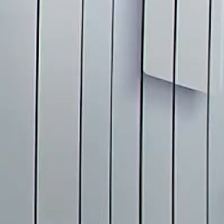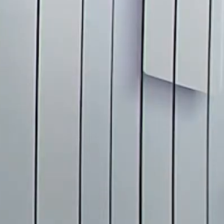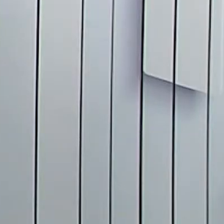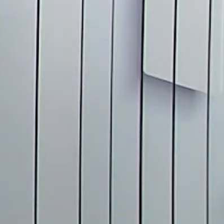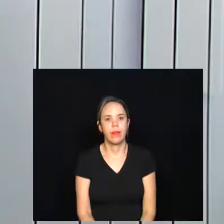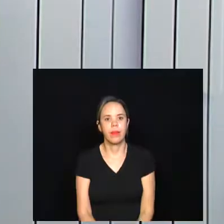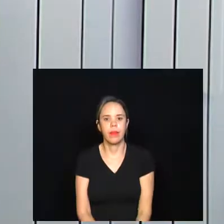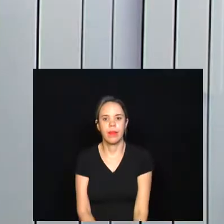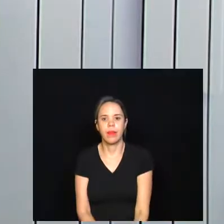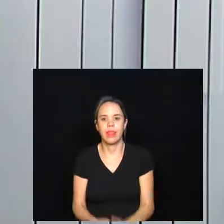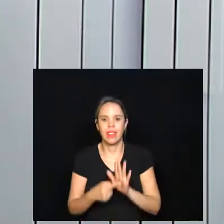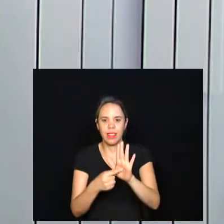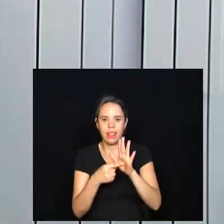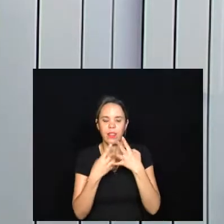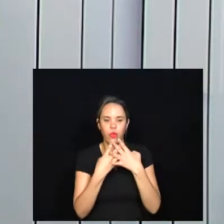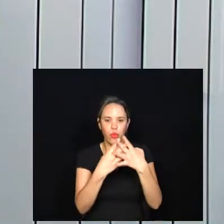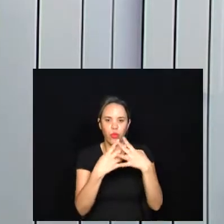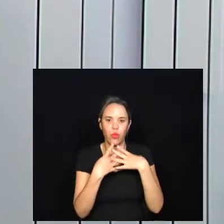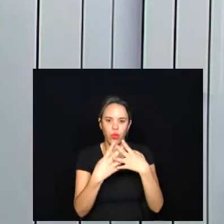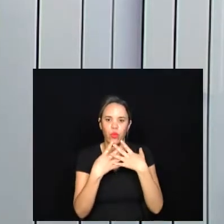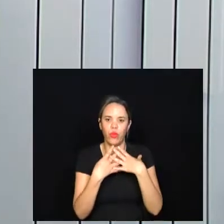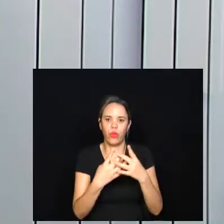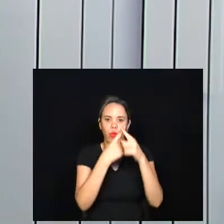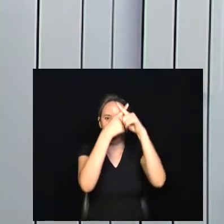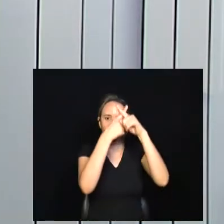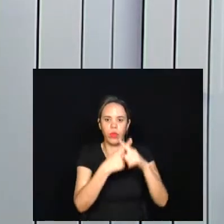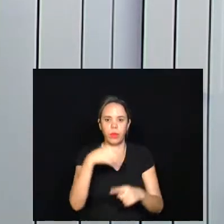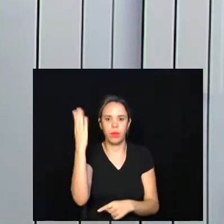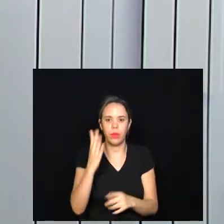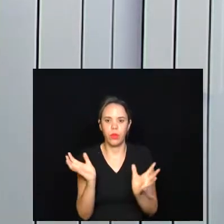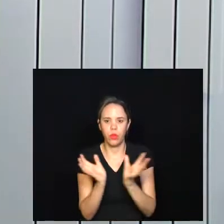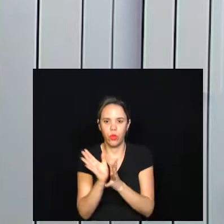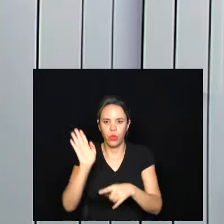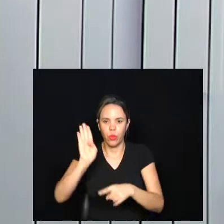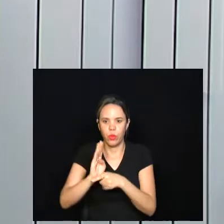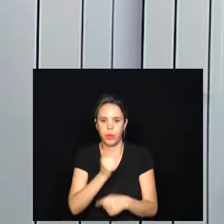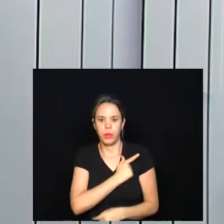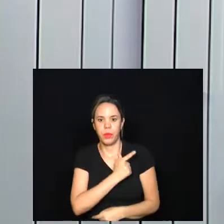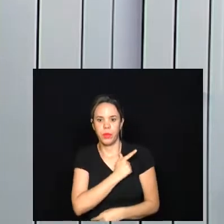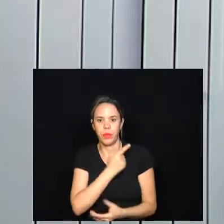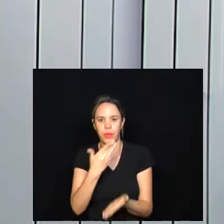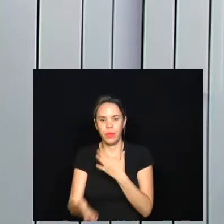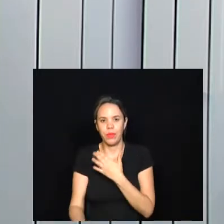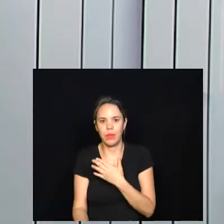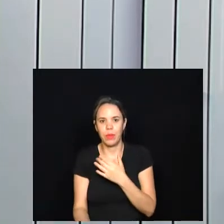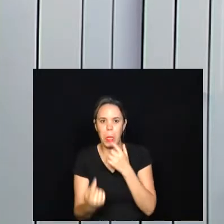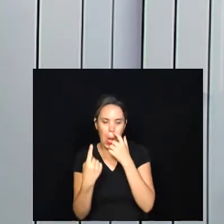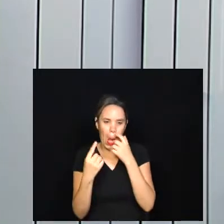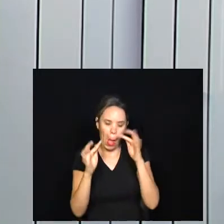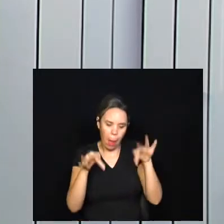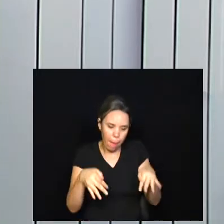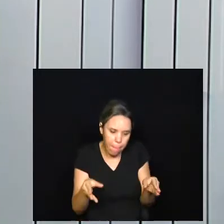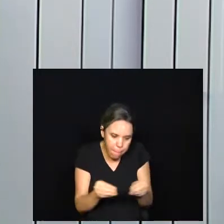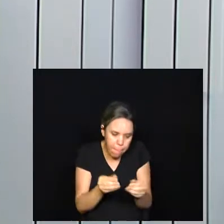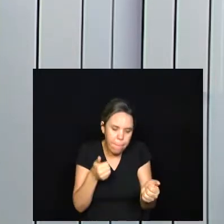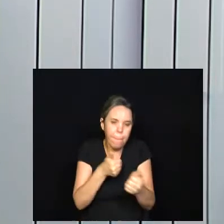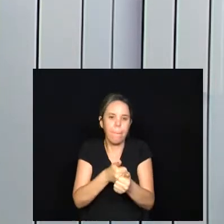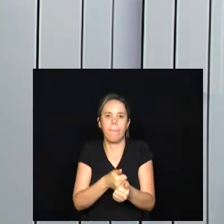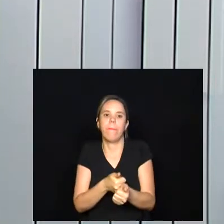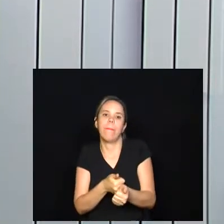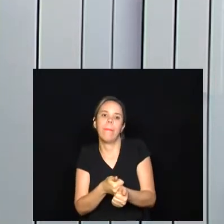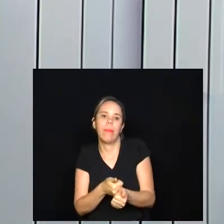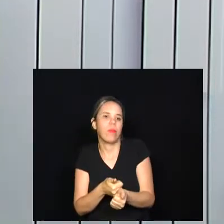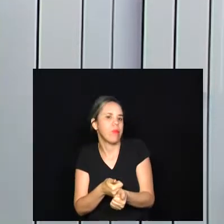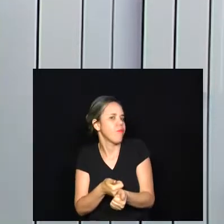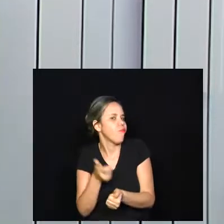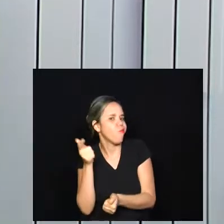Hora de balançarmos as redes do Campeonato Brasileiro da Série B. O Guarani perdeu um pênalti no finalzinho da partida e